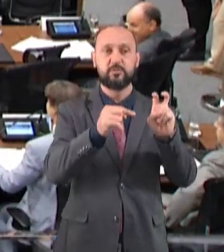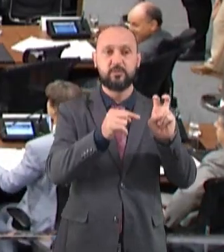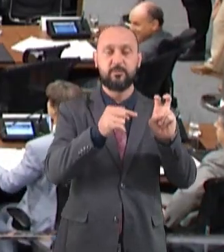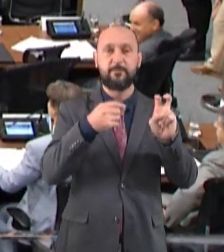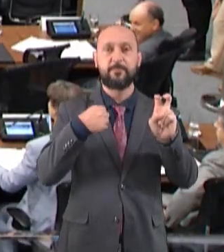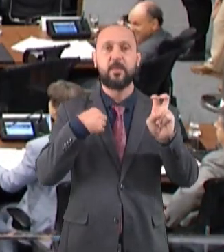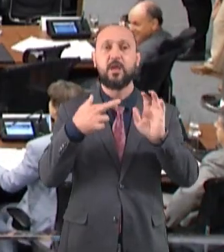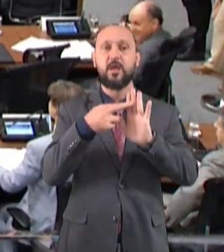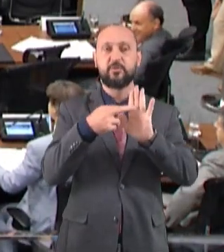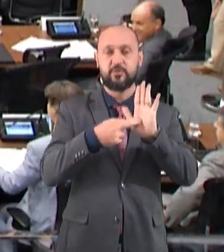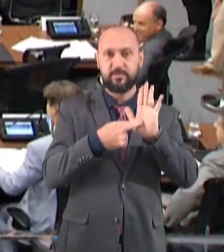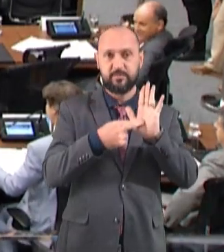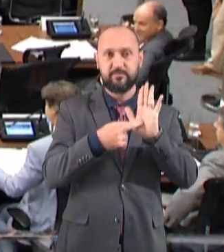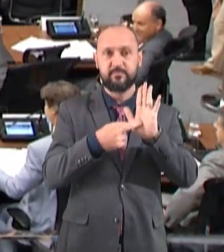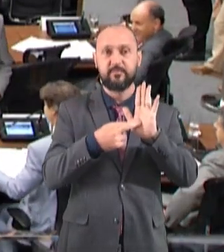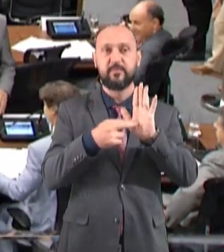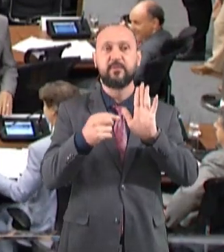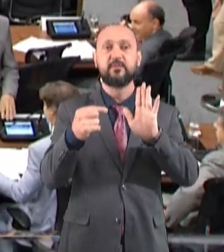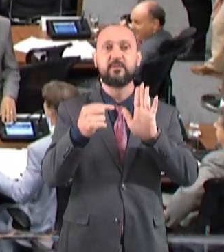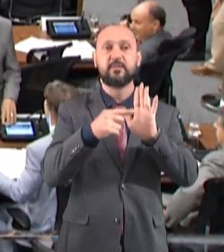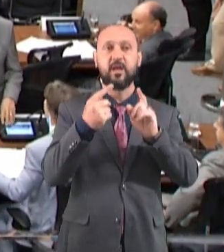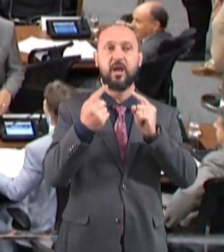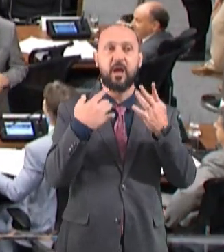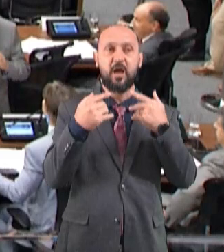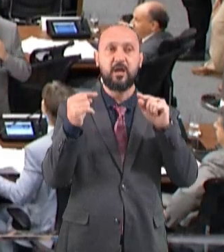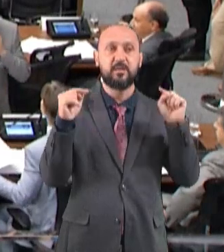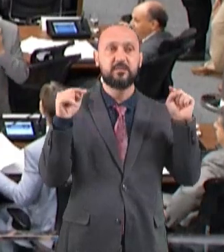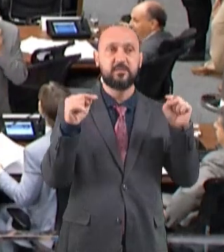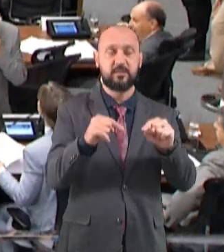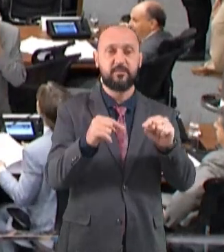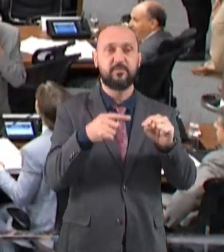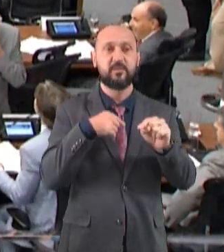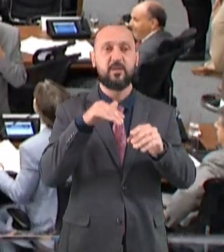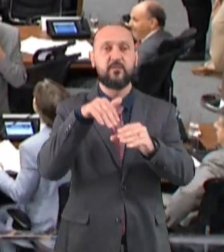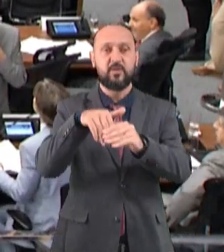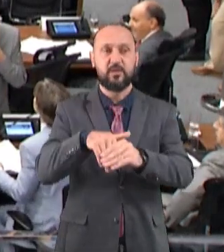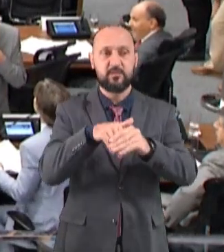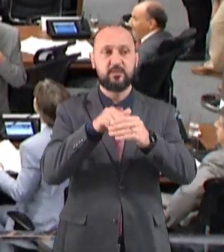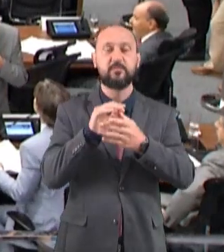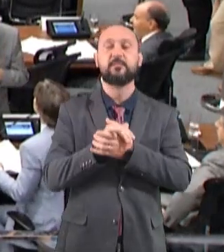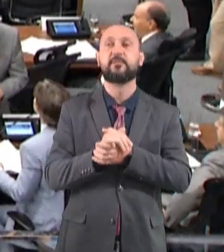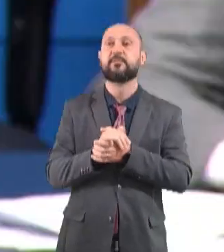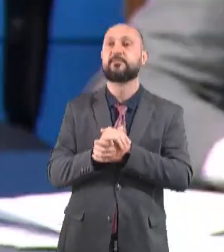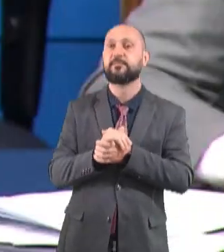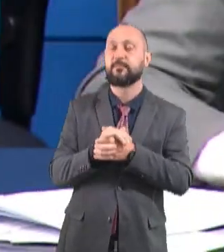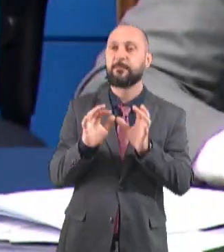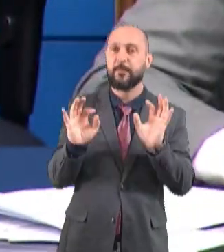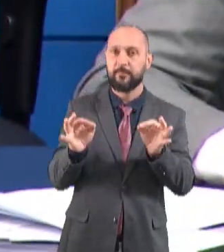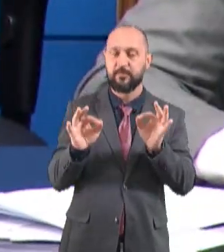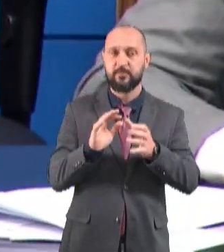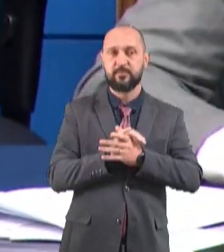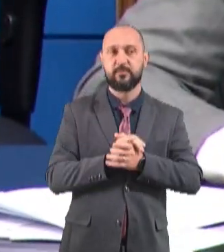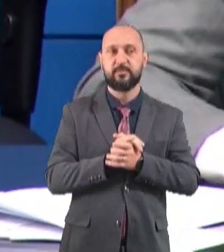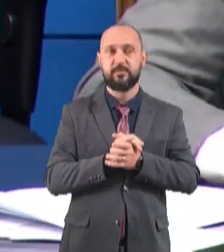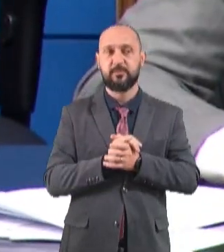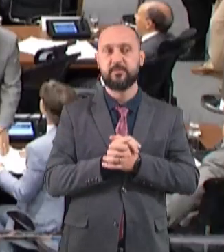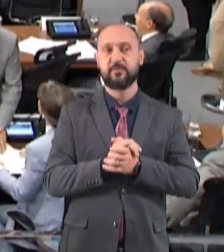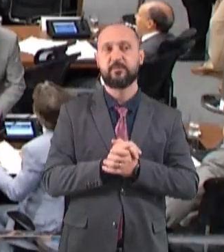e, regimentalmente, Vossa Excelência tem que discutir a matéria que está em votação. Perfeito, presidente, perfeito.